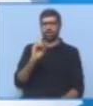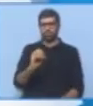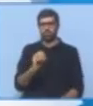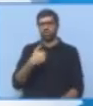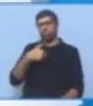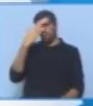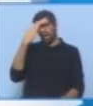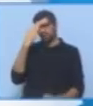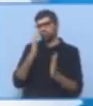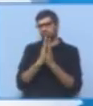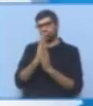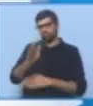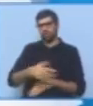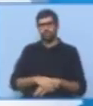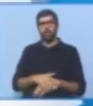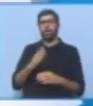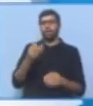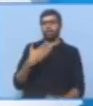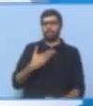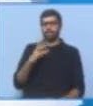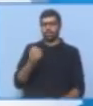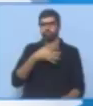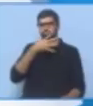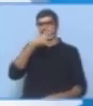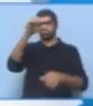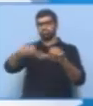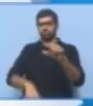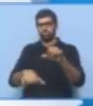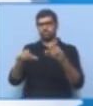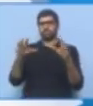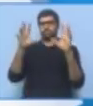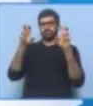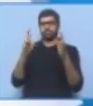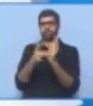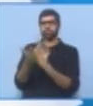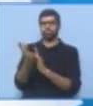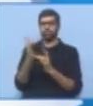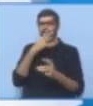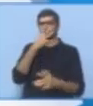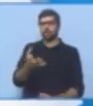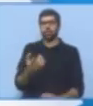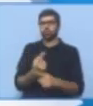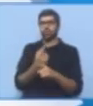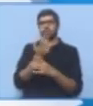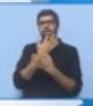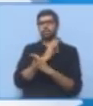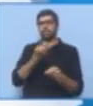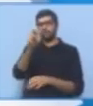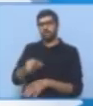já era São, mas bom. Então o Pedro está a fazer um discurso sobre Jesus e dá uma definição maravilhosa de